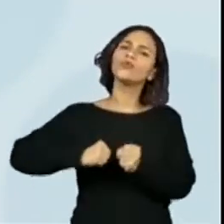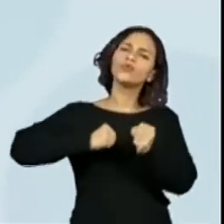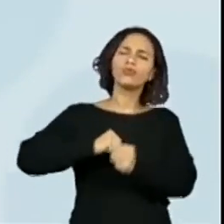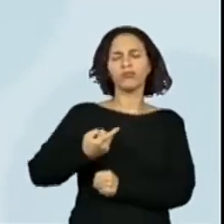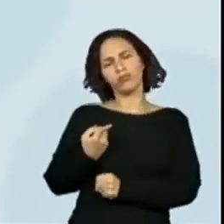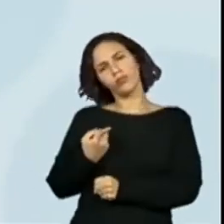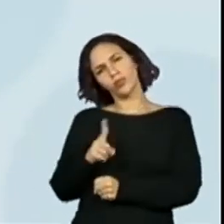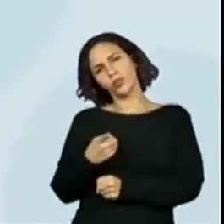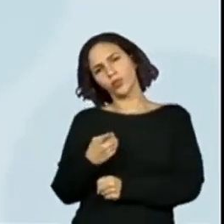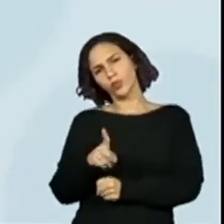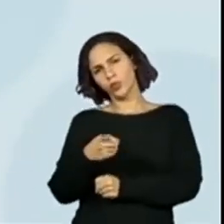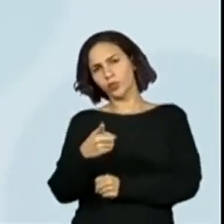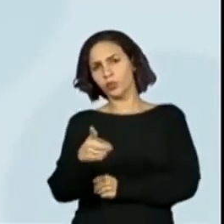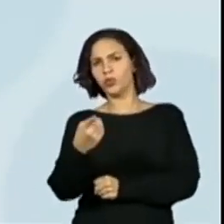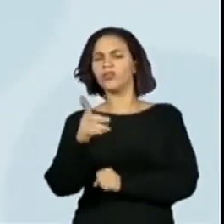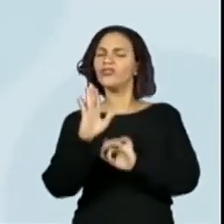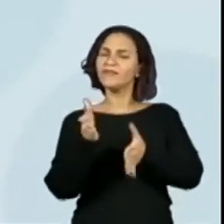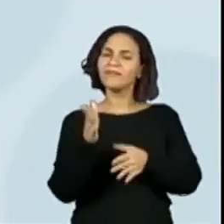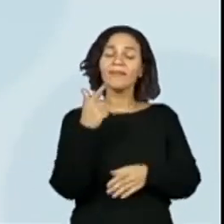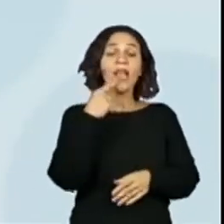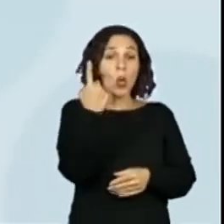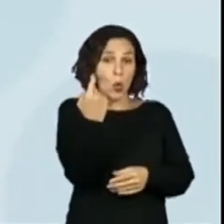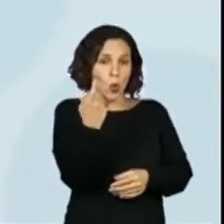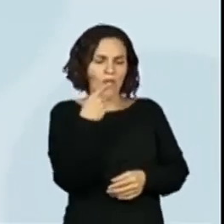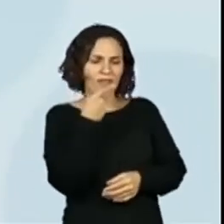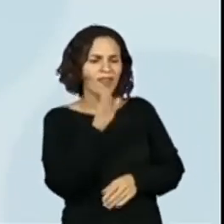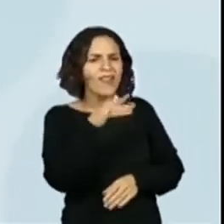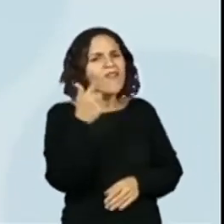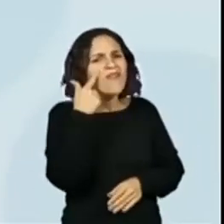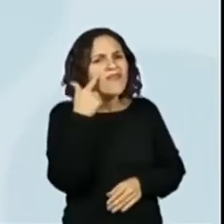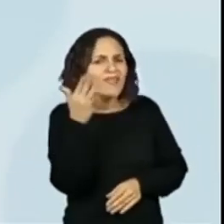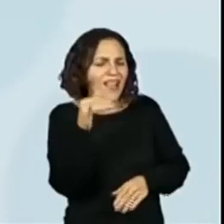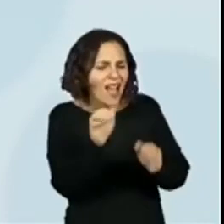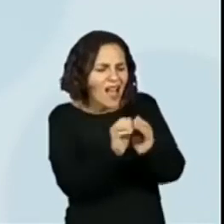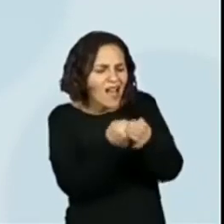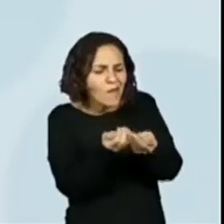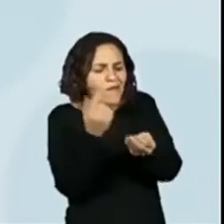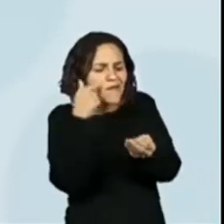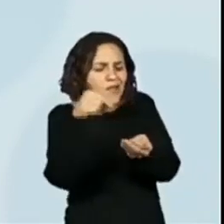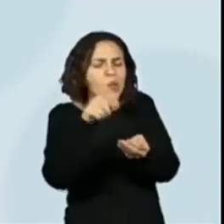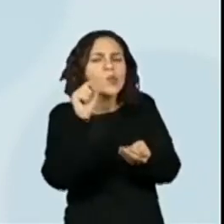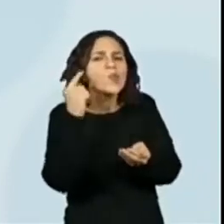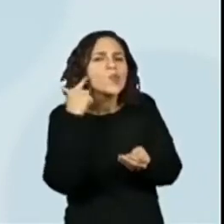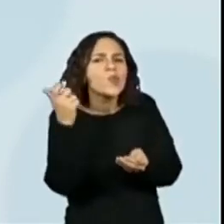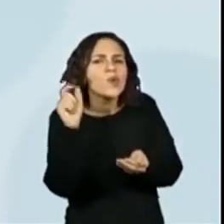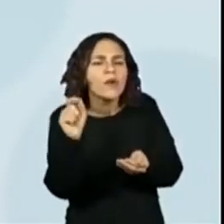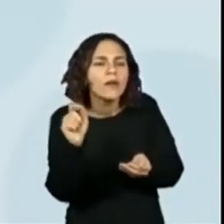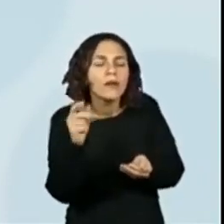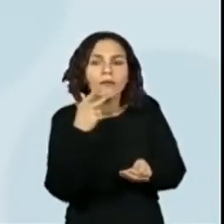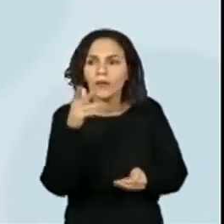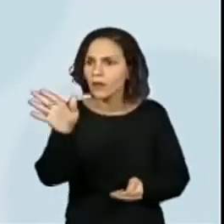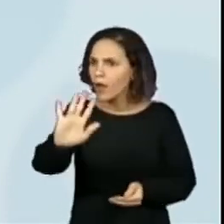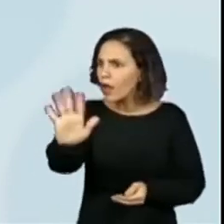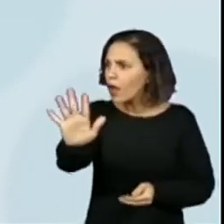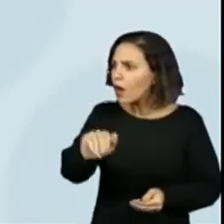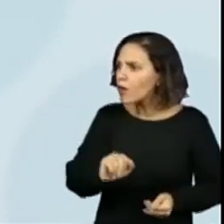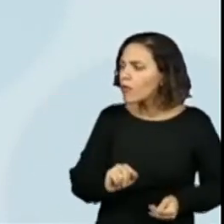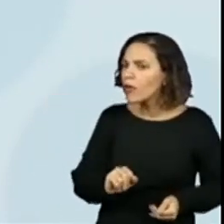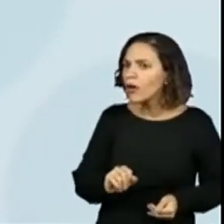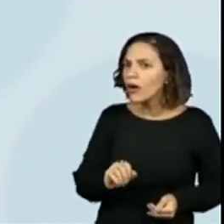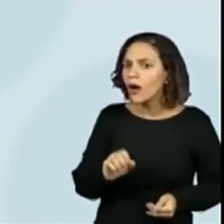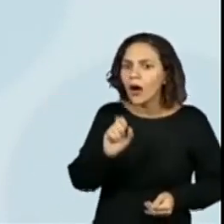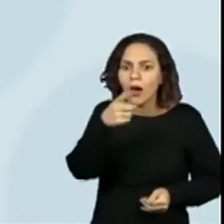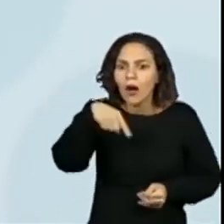companheiros: "Vamos ver que barulho será este?" O piloto disse: "Não, do contrário